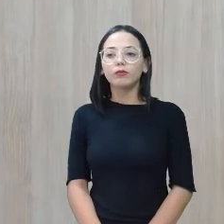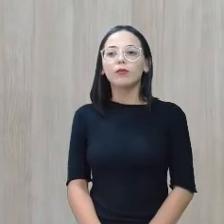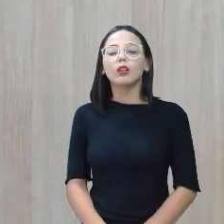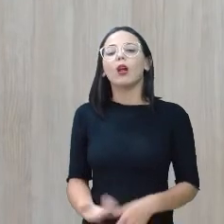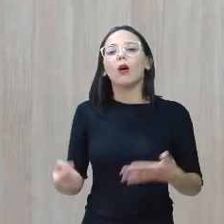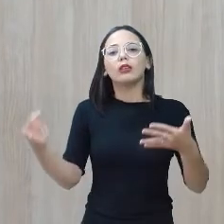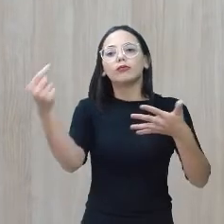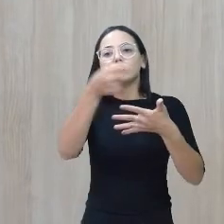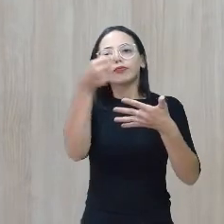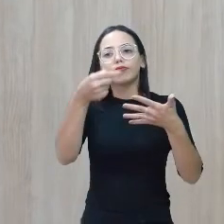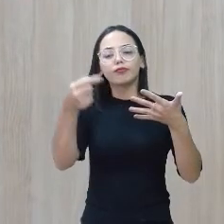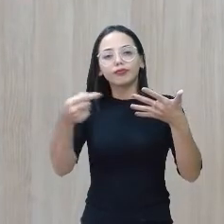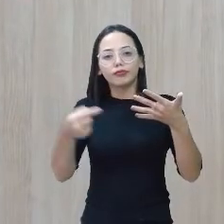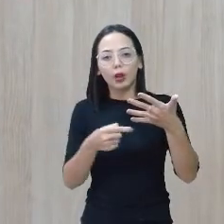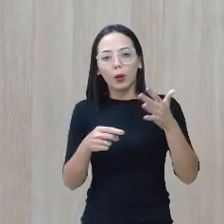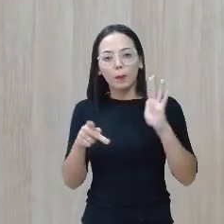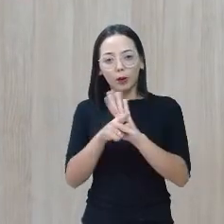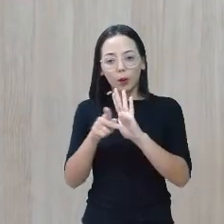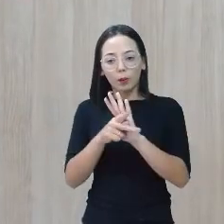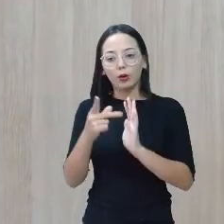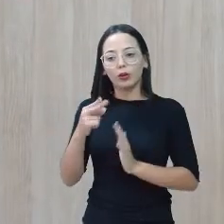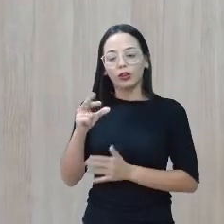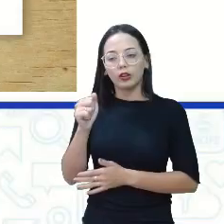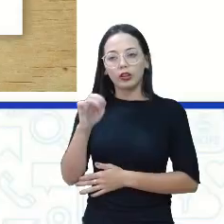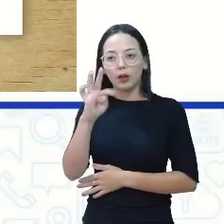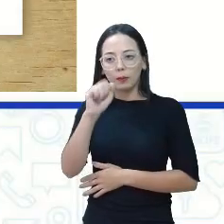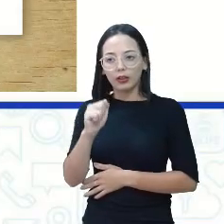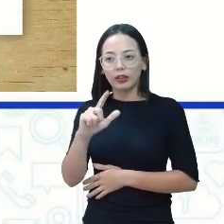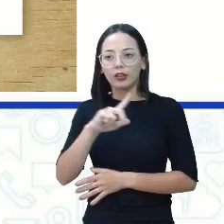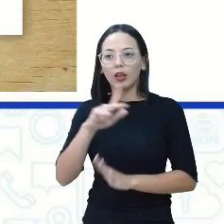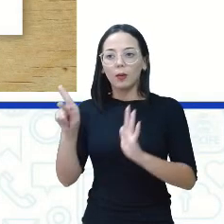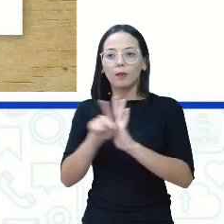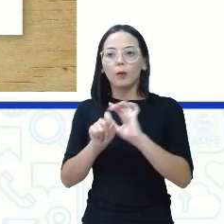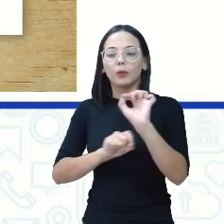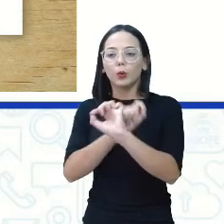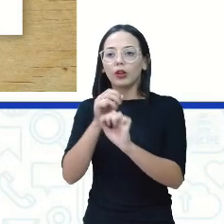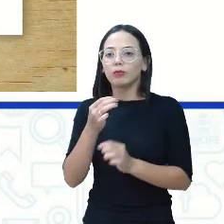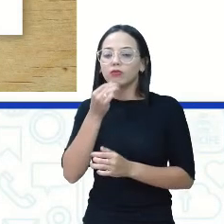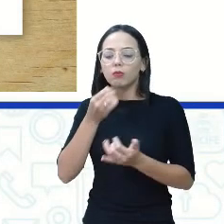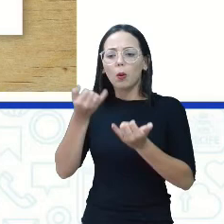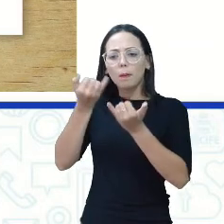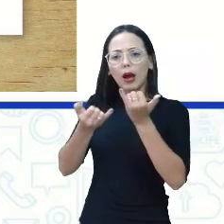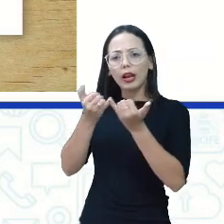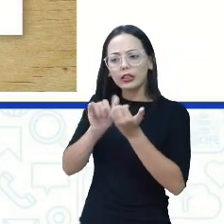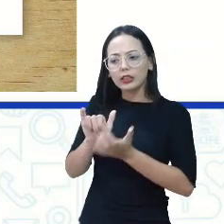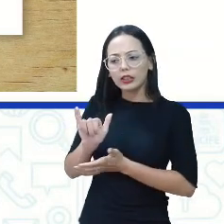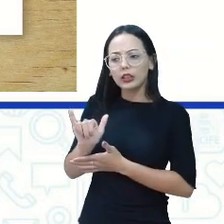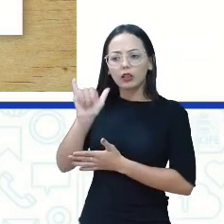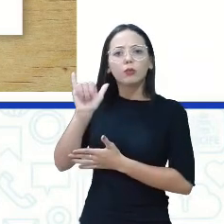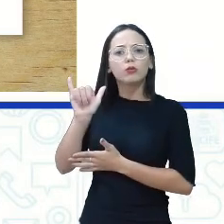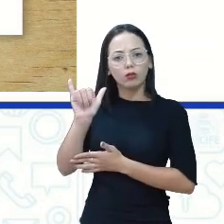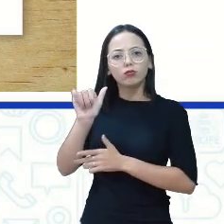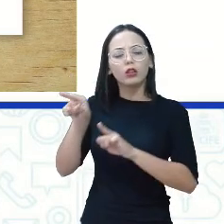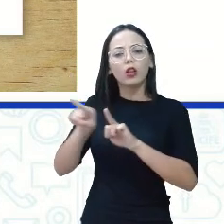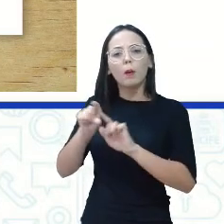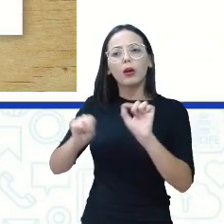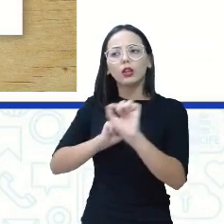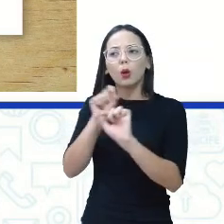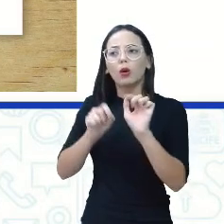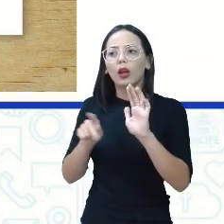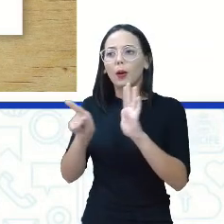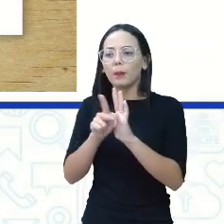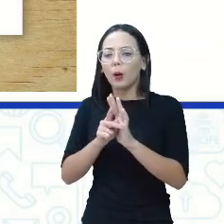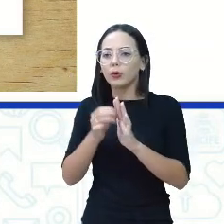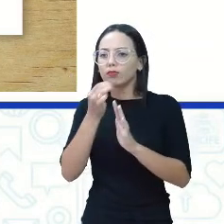Principais pontos do DIU de prata, né? Ele tem o formato de Y e esse formato proporciona